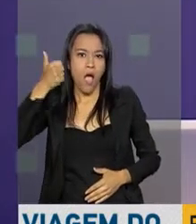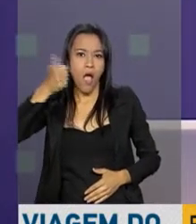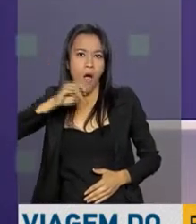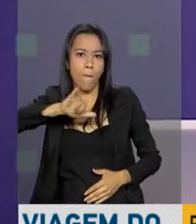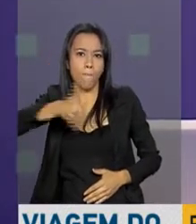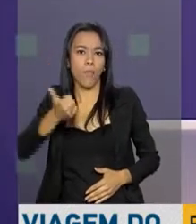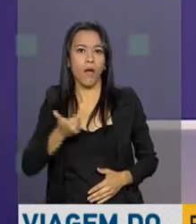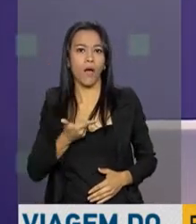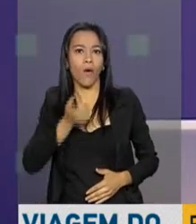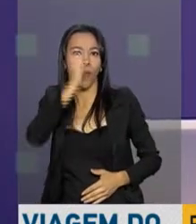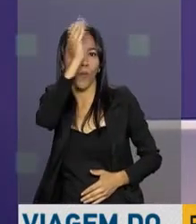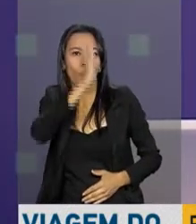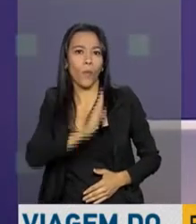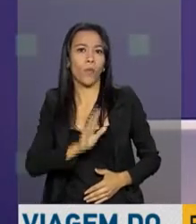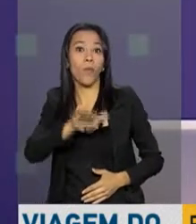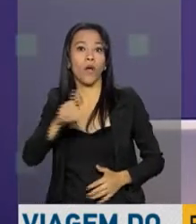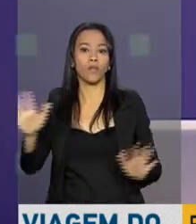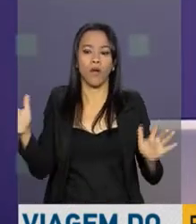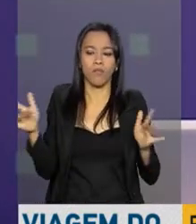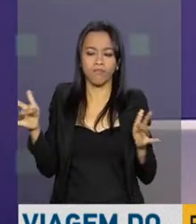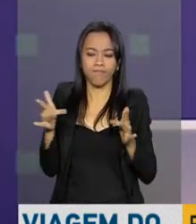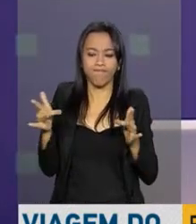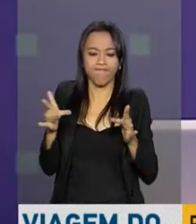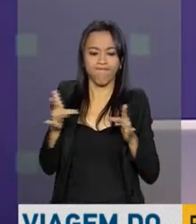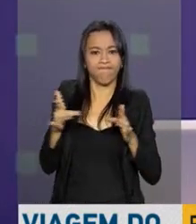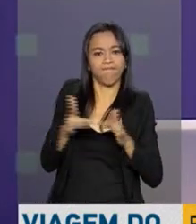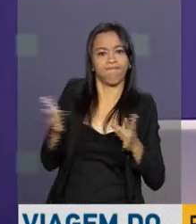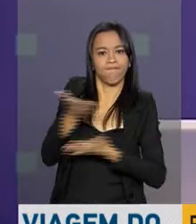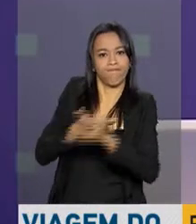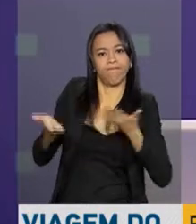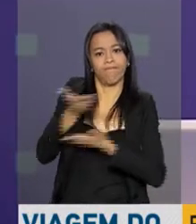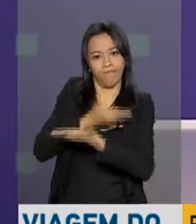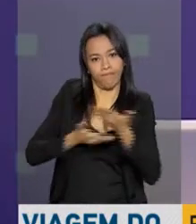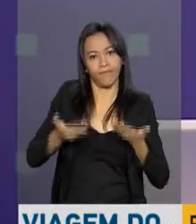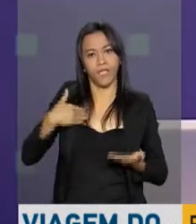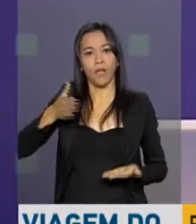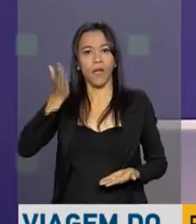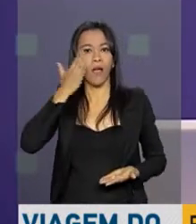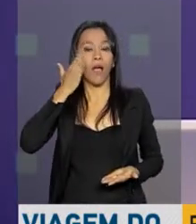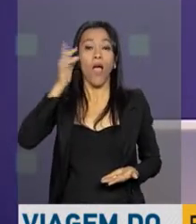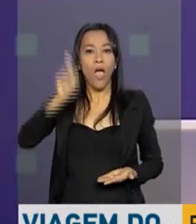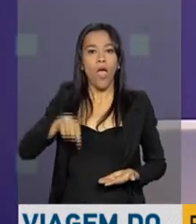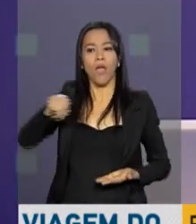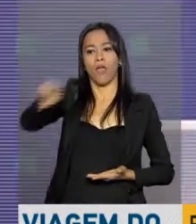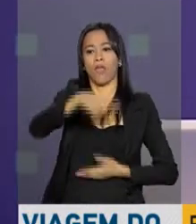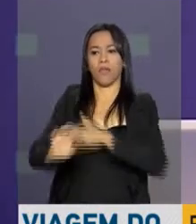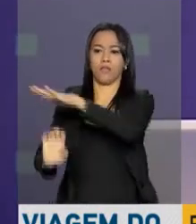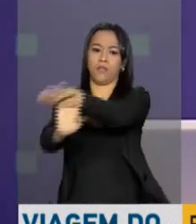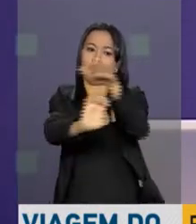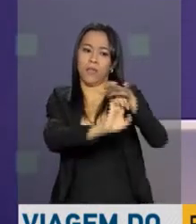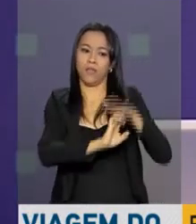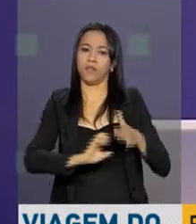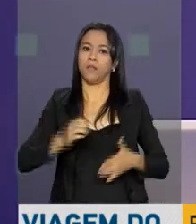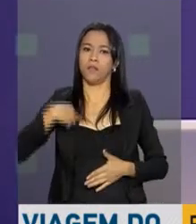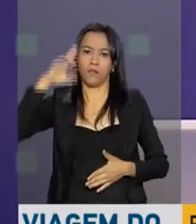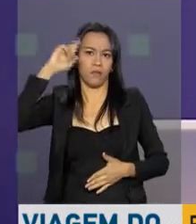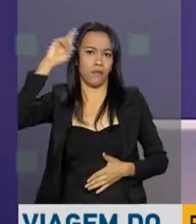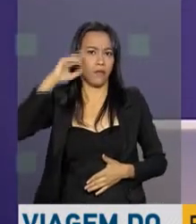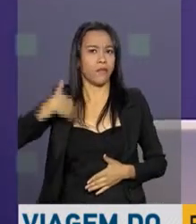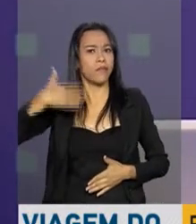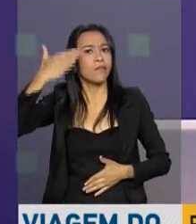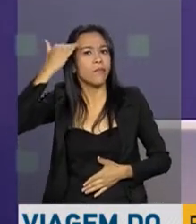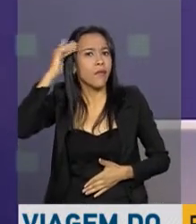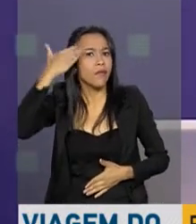surgem quando nos aproximamos ainda mais. São os empresários que melhor entendem